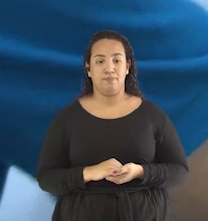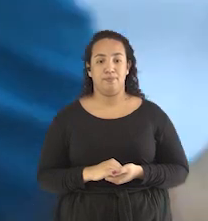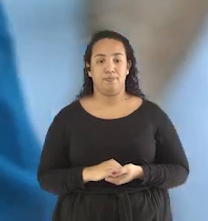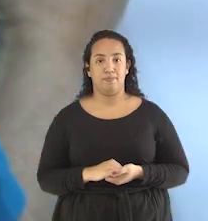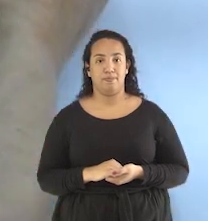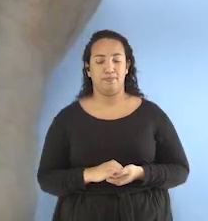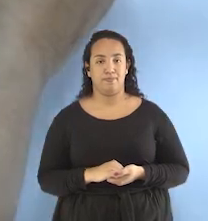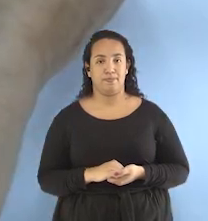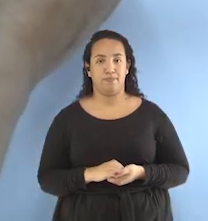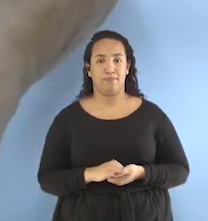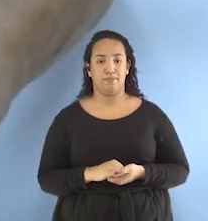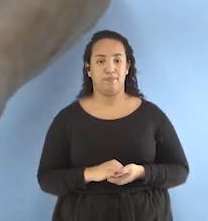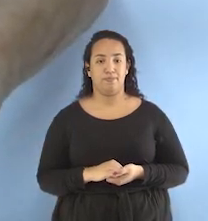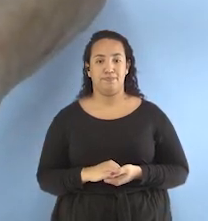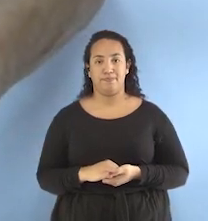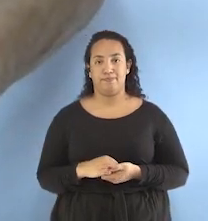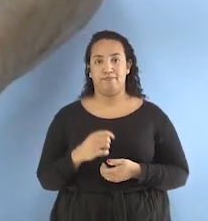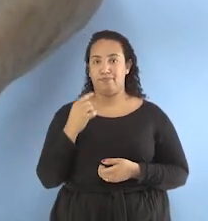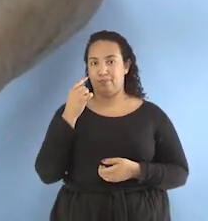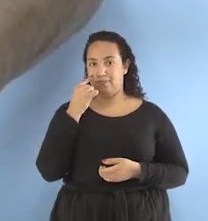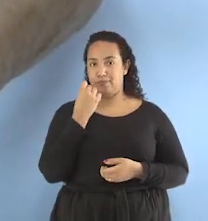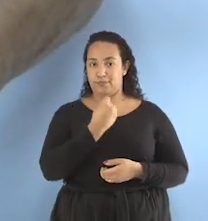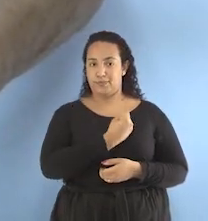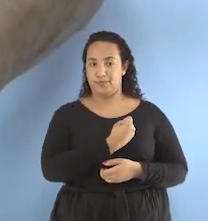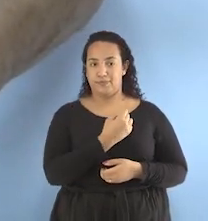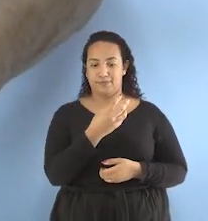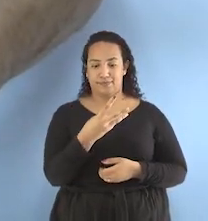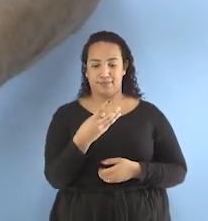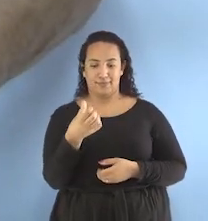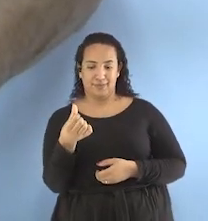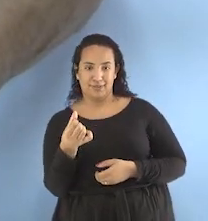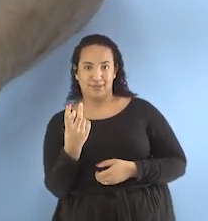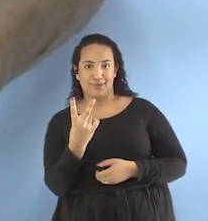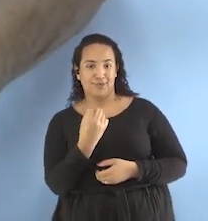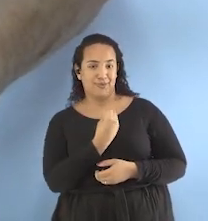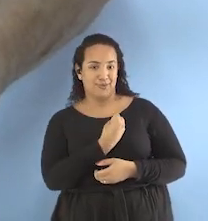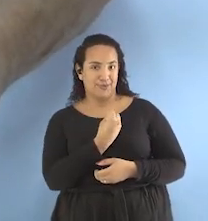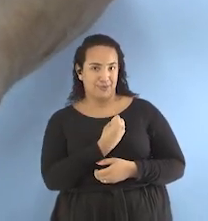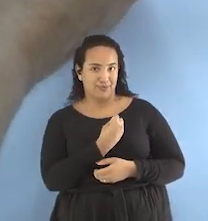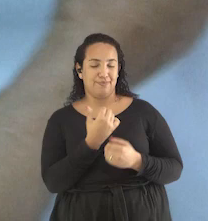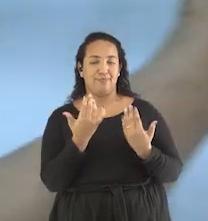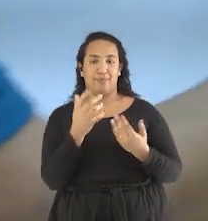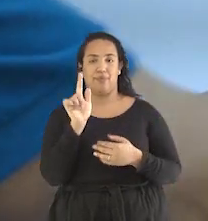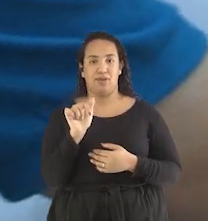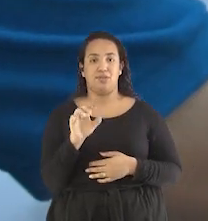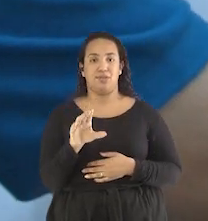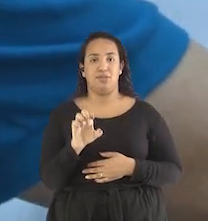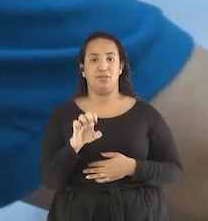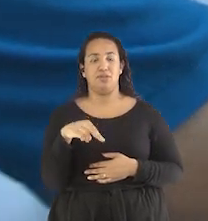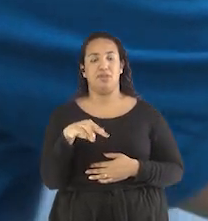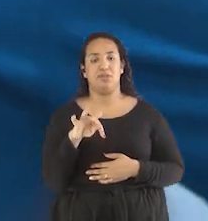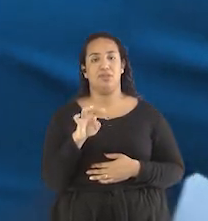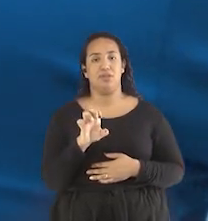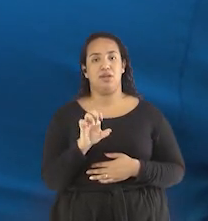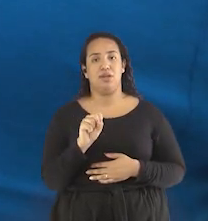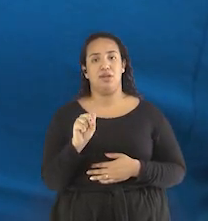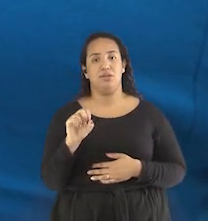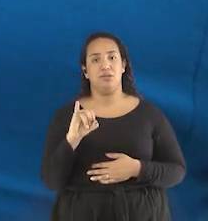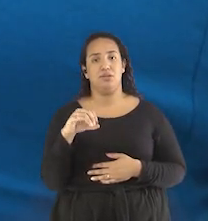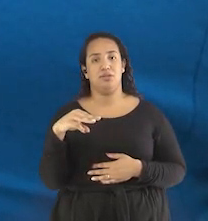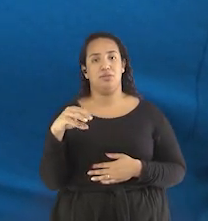dois números, dois algarismos após a vírgula, centésimo. Então, 36